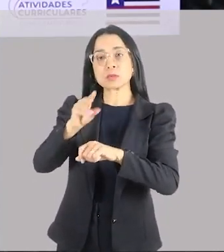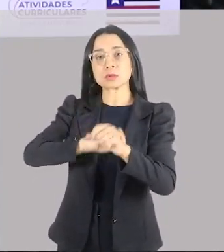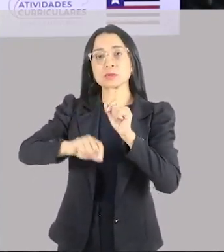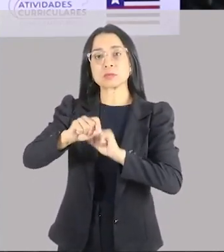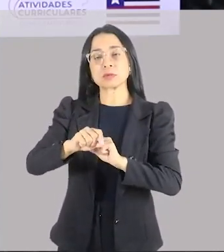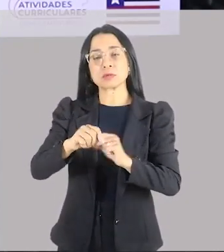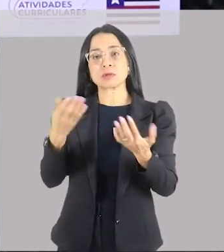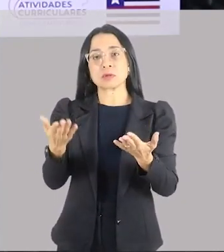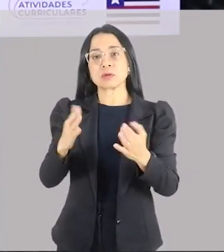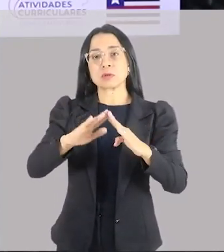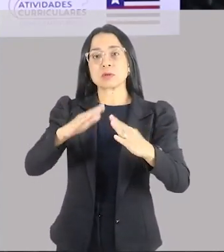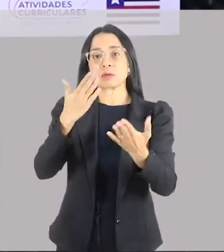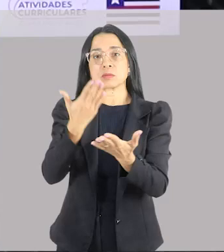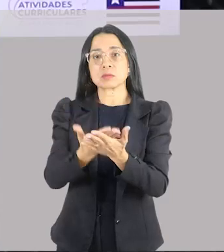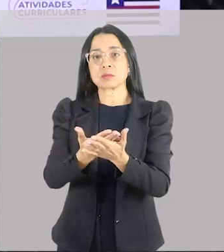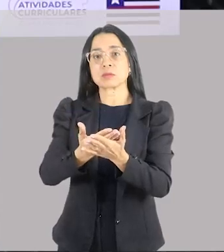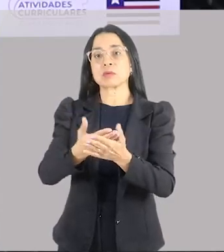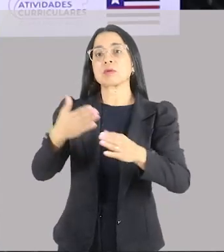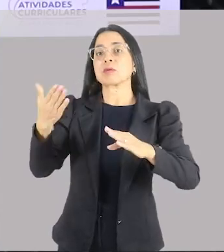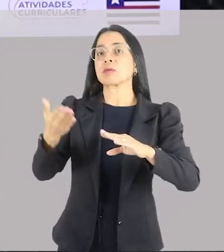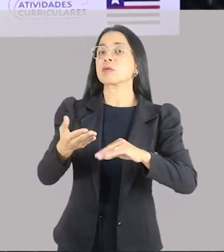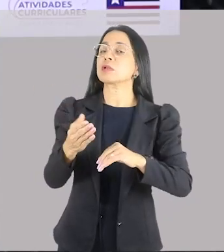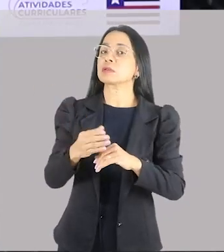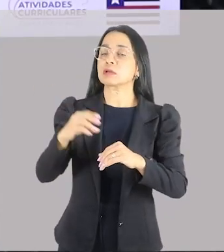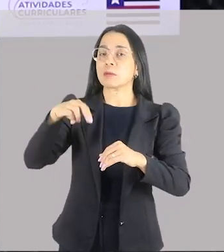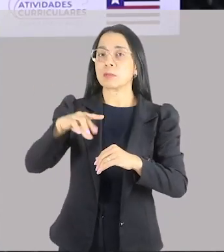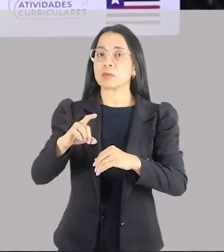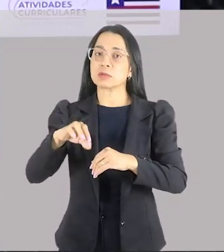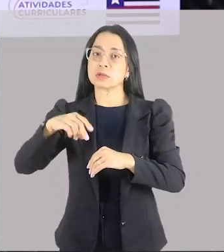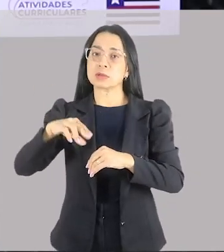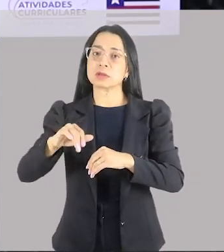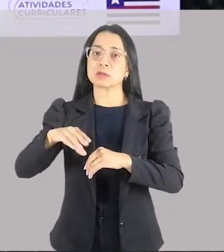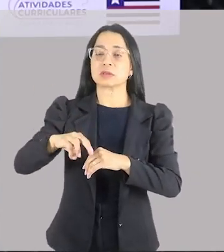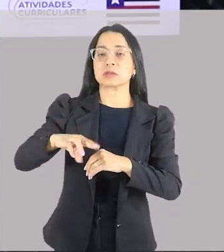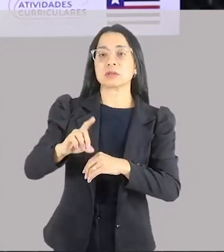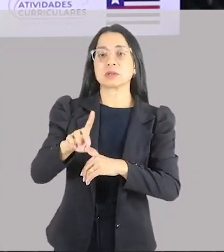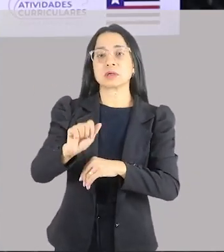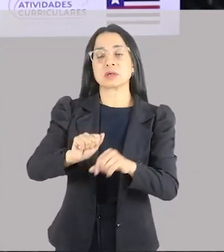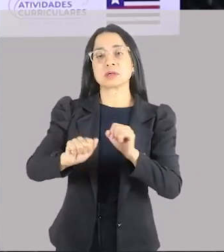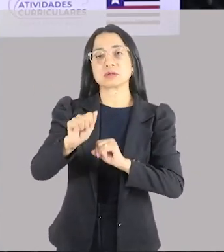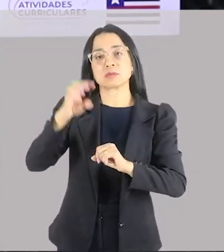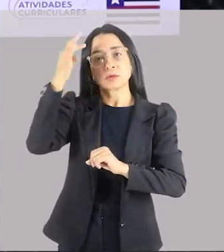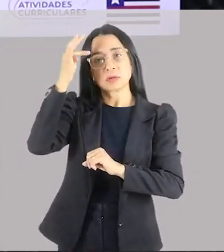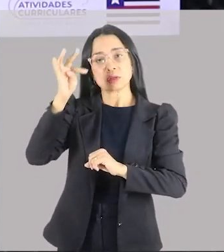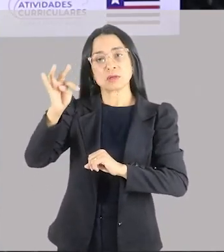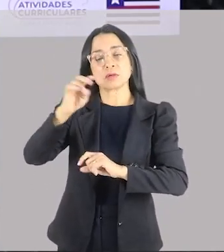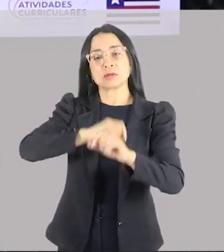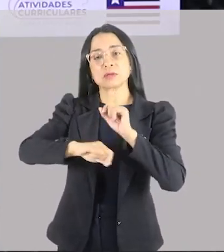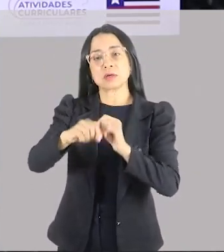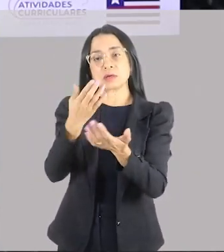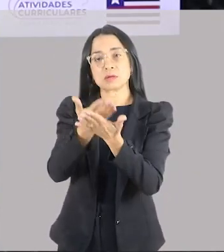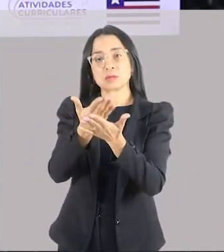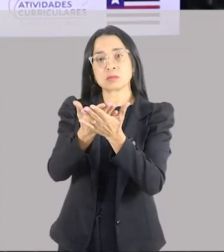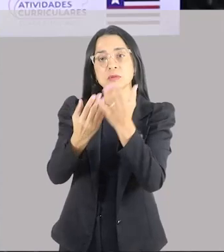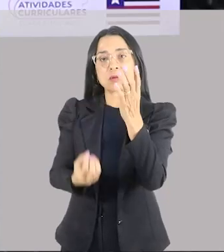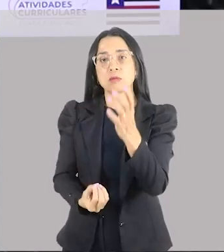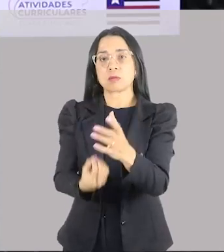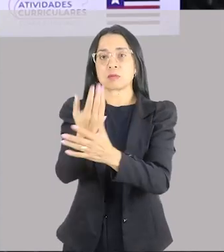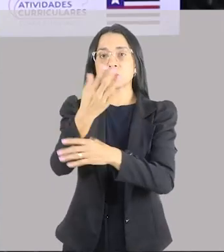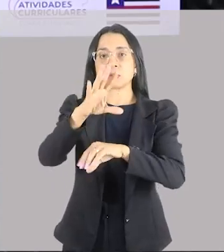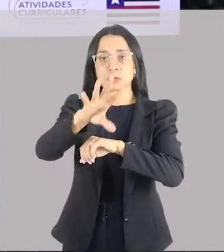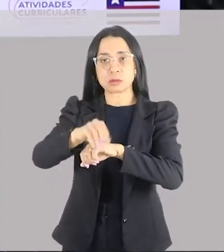escola da modernidade que vai versar, que vai teorizar, que vai, claro, estudar a origem do